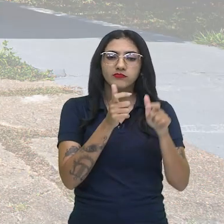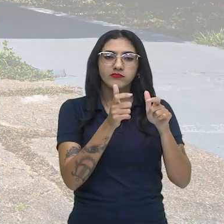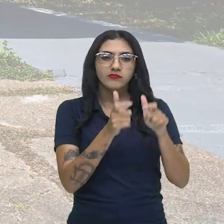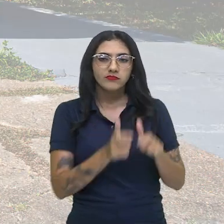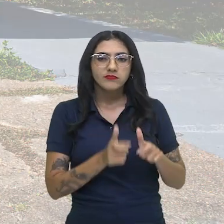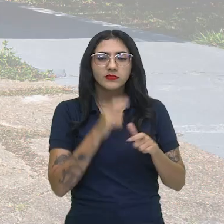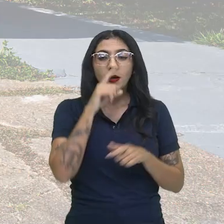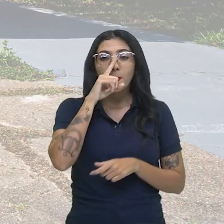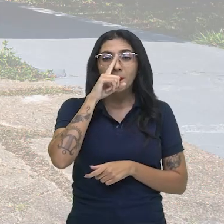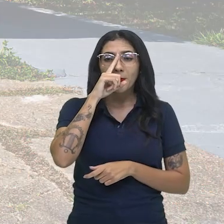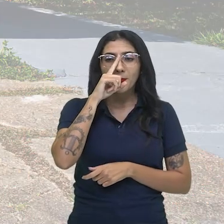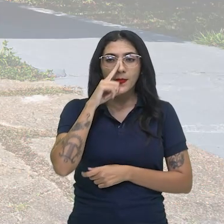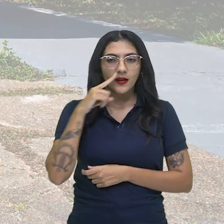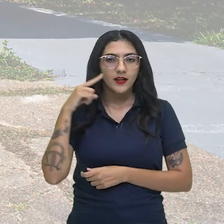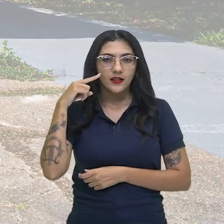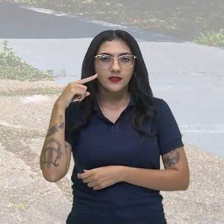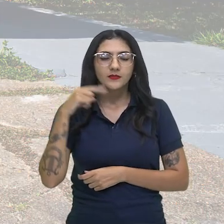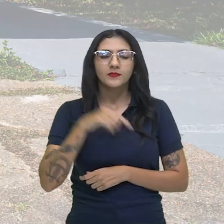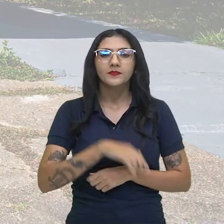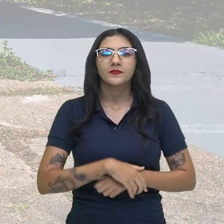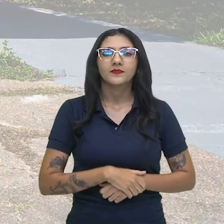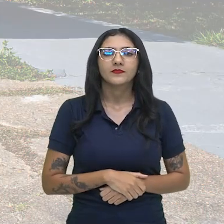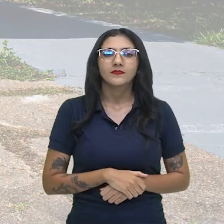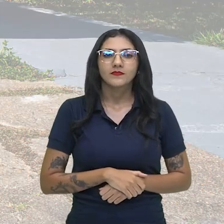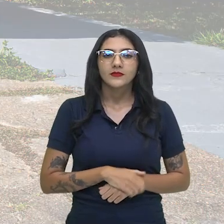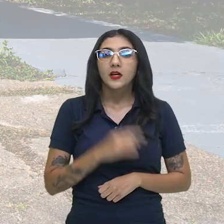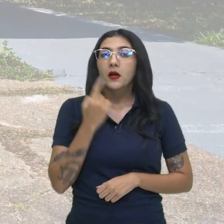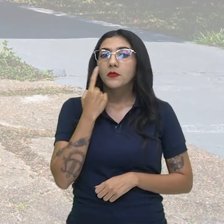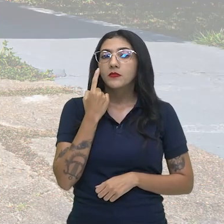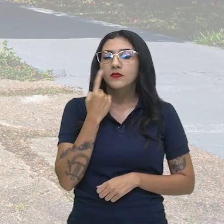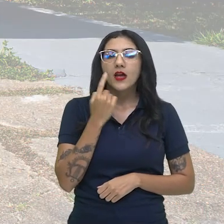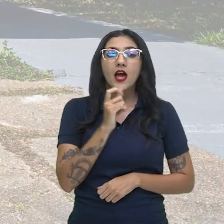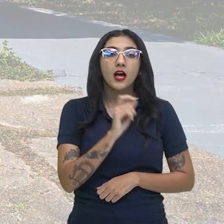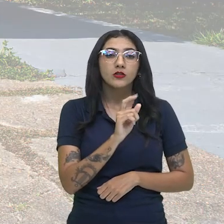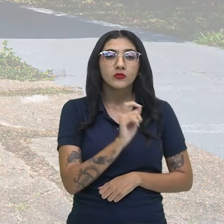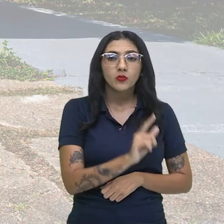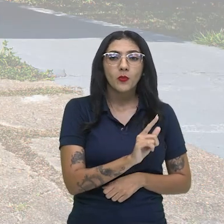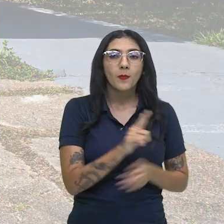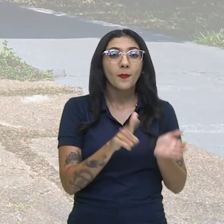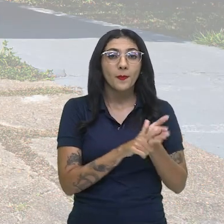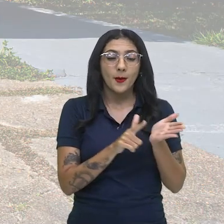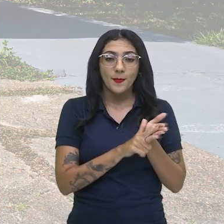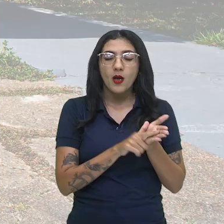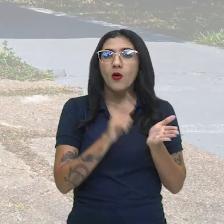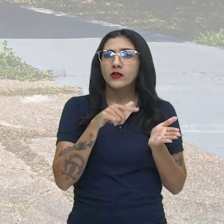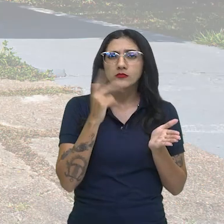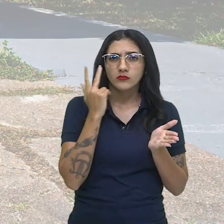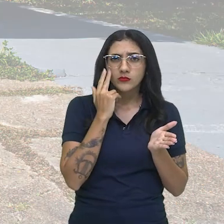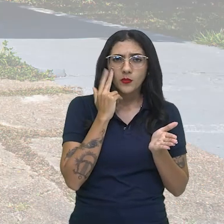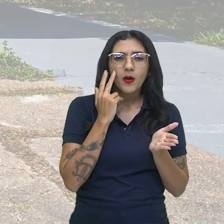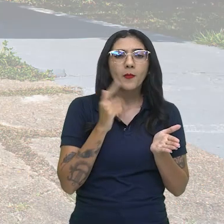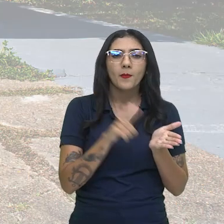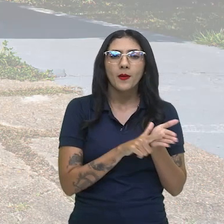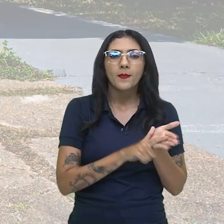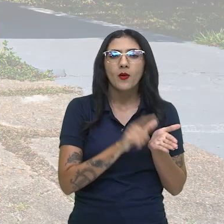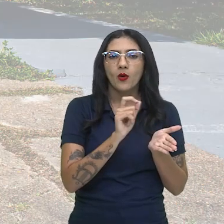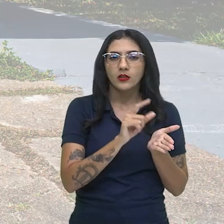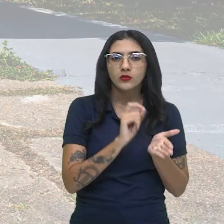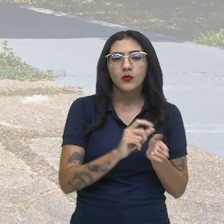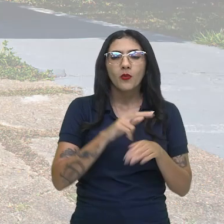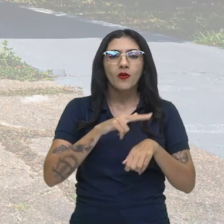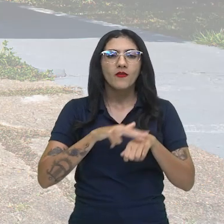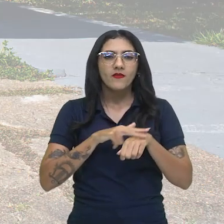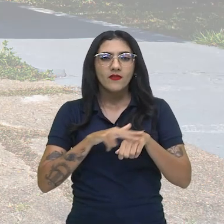amarelo. Exatamente. Então, temos aqui, ó, azul para papel, esses são os mais comuns, né? Azul para papéis, verde